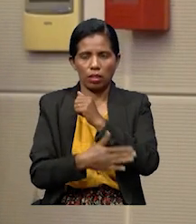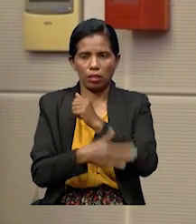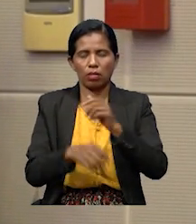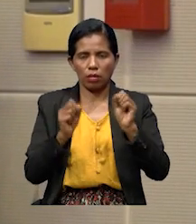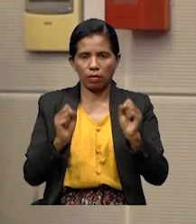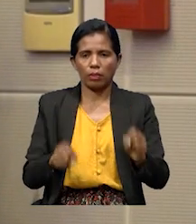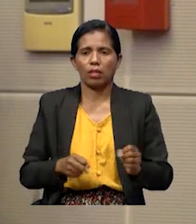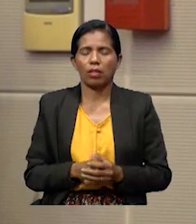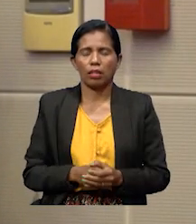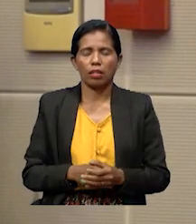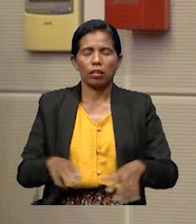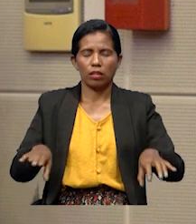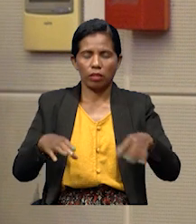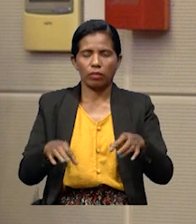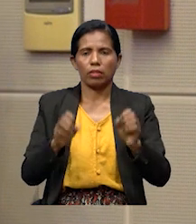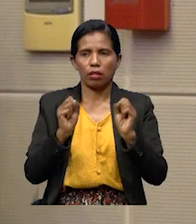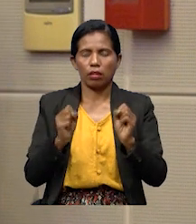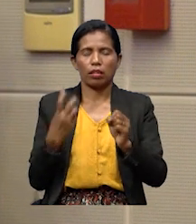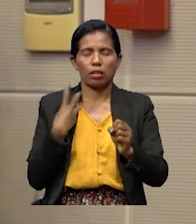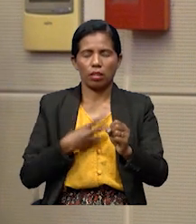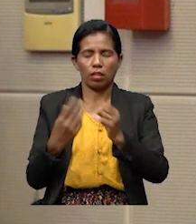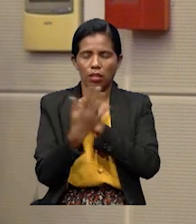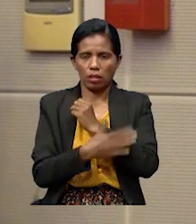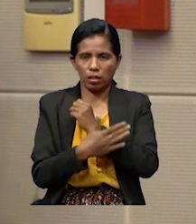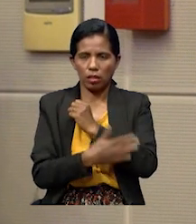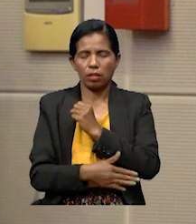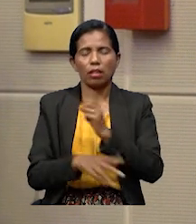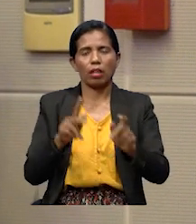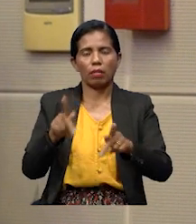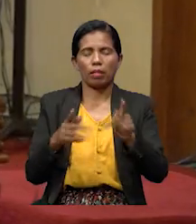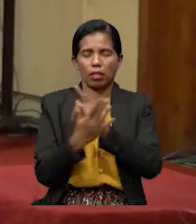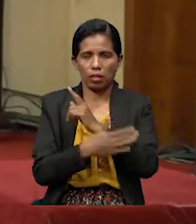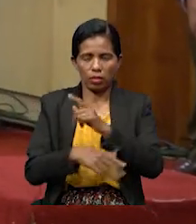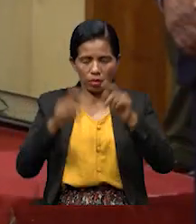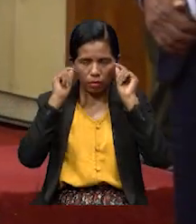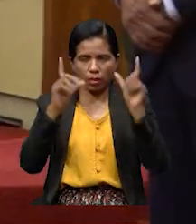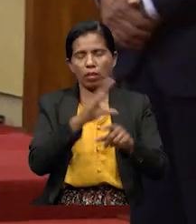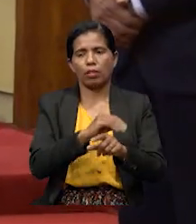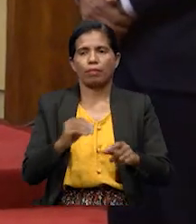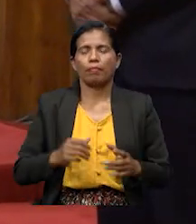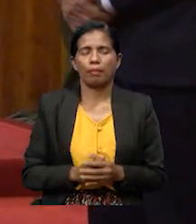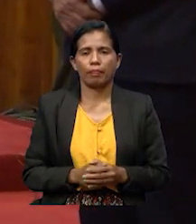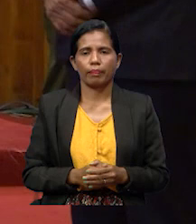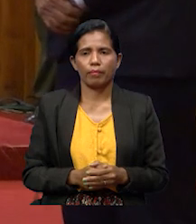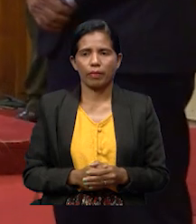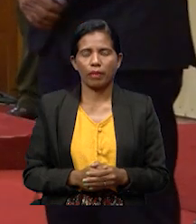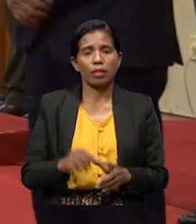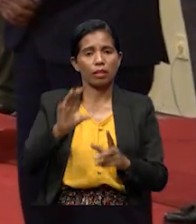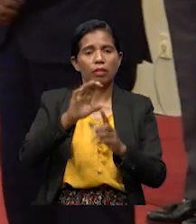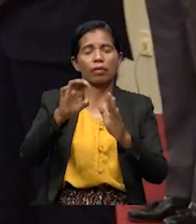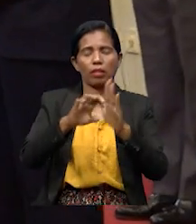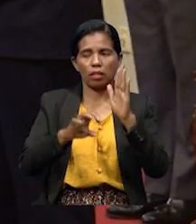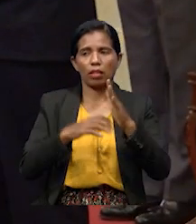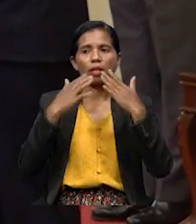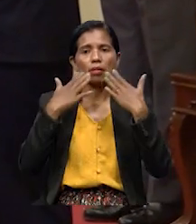Estado, privando da terra as populações indígenas e agentes locais. Além de né, chefe de Estado Mox